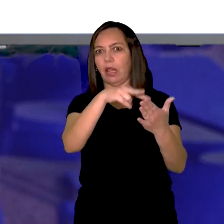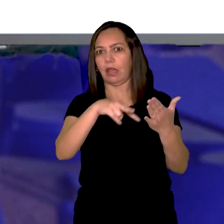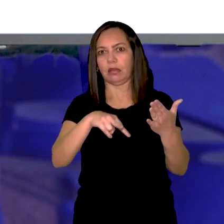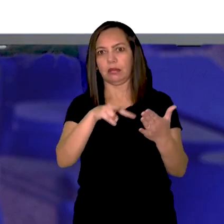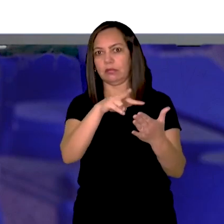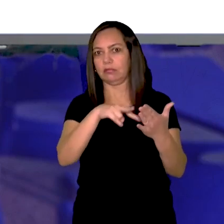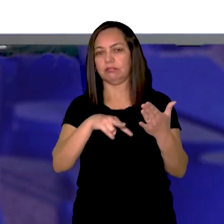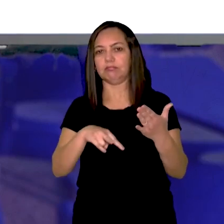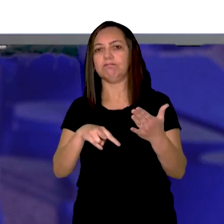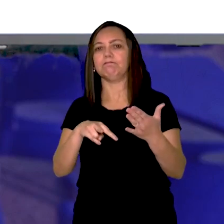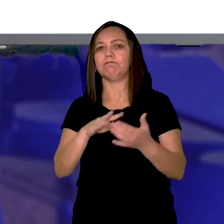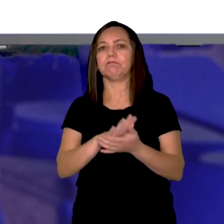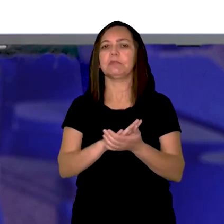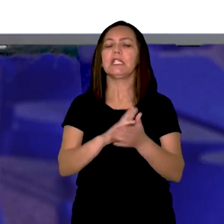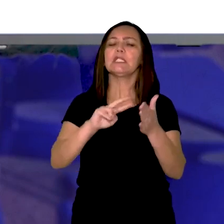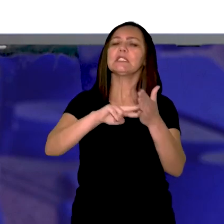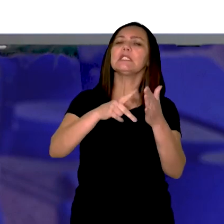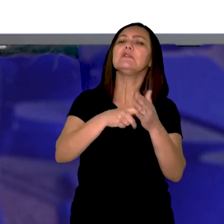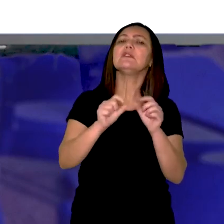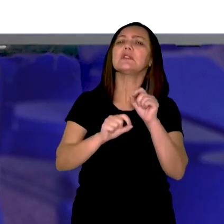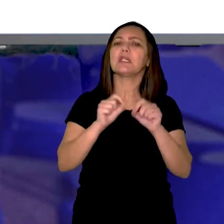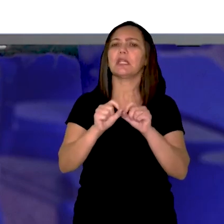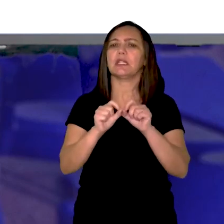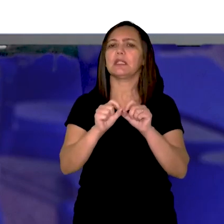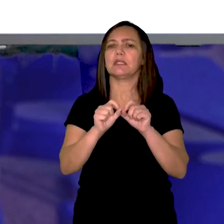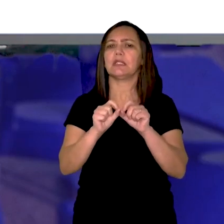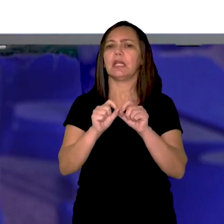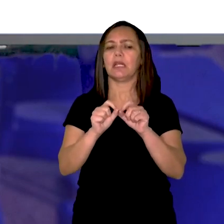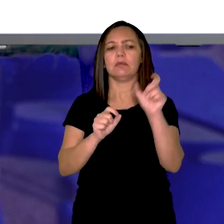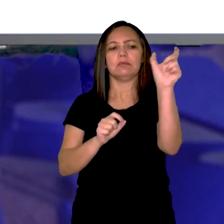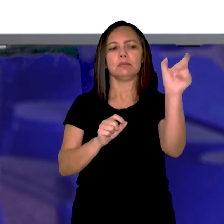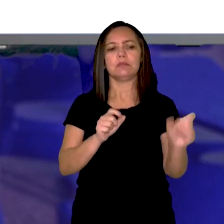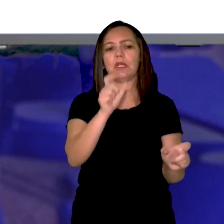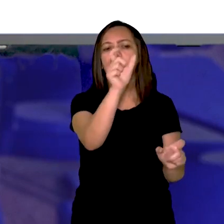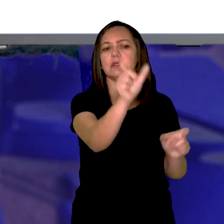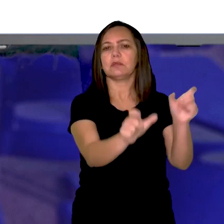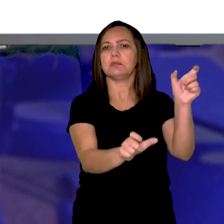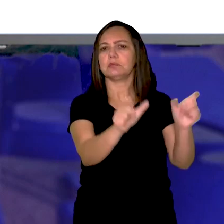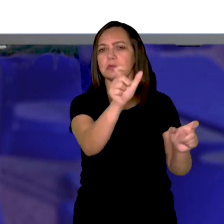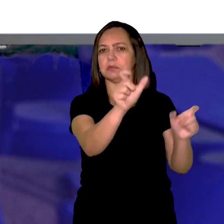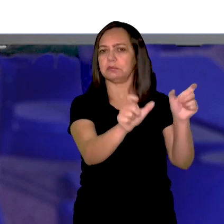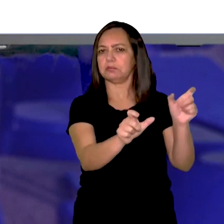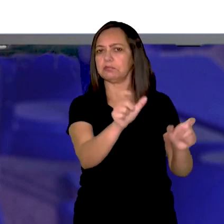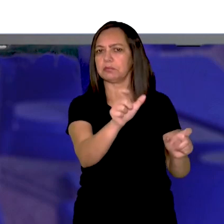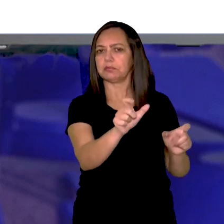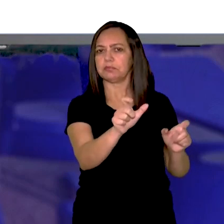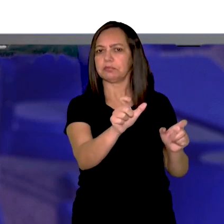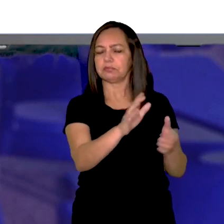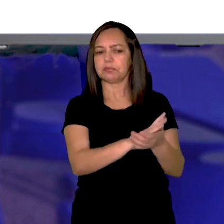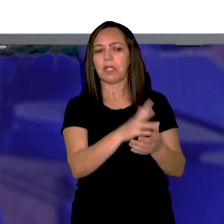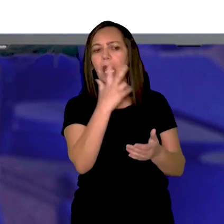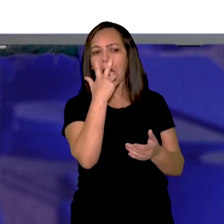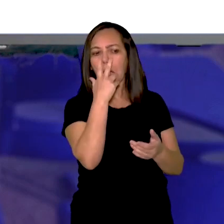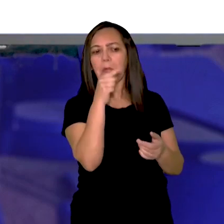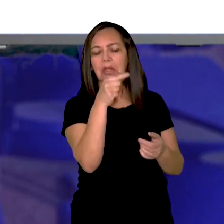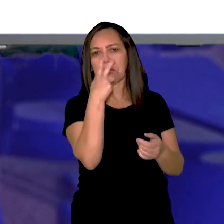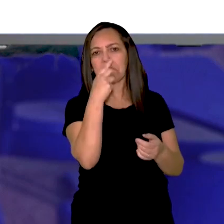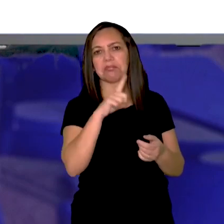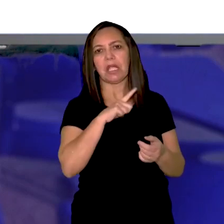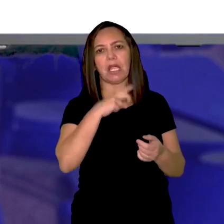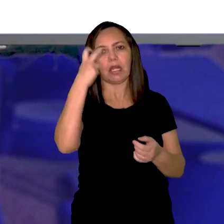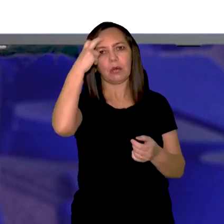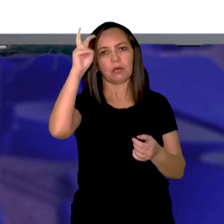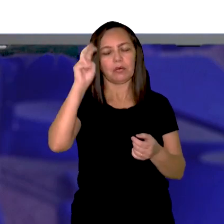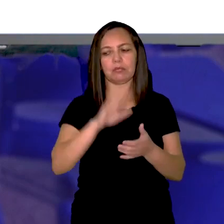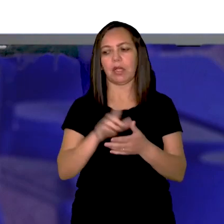basicamente utilizada como sinônimo para identificar aquelas pessoas que ela acha que tem cultura e que não